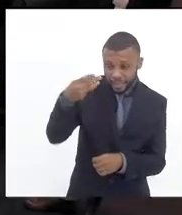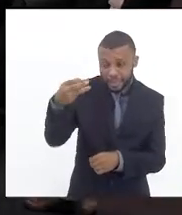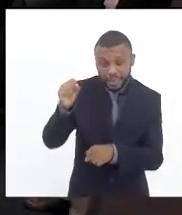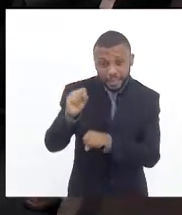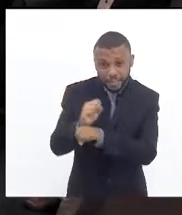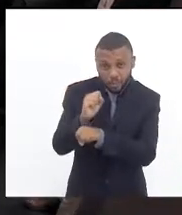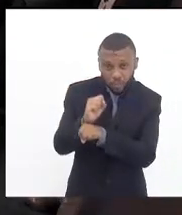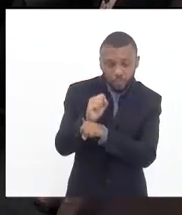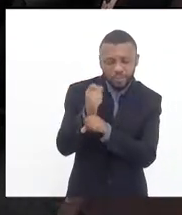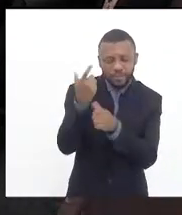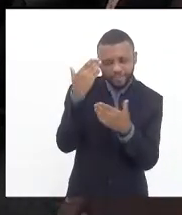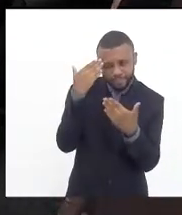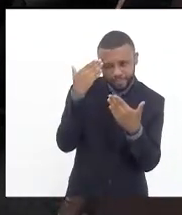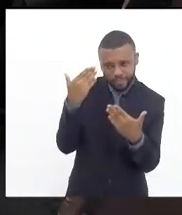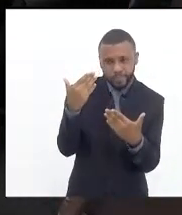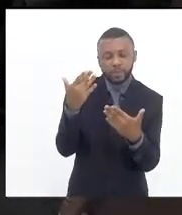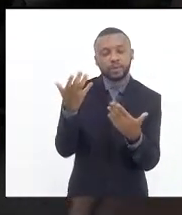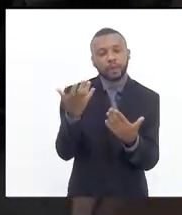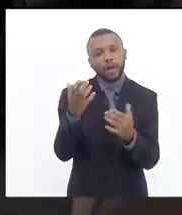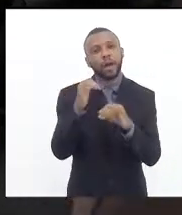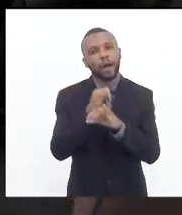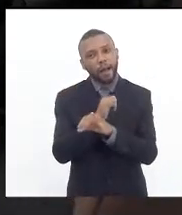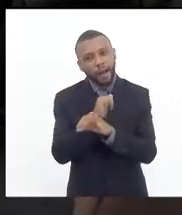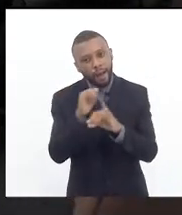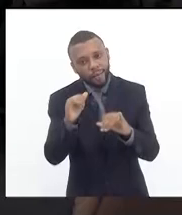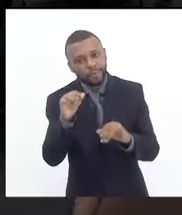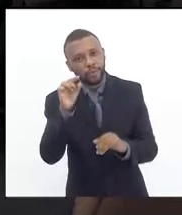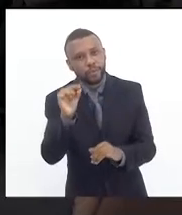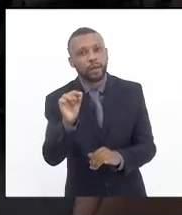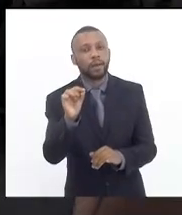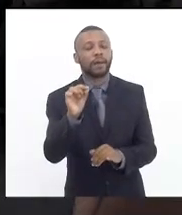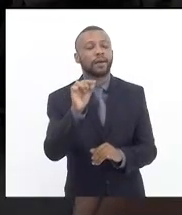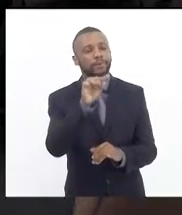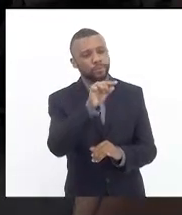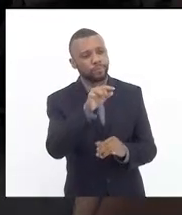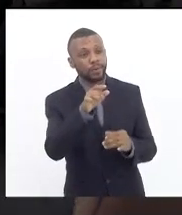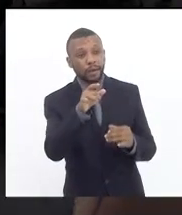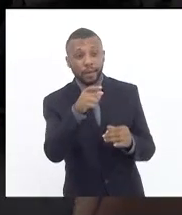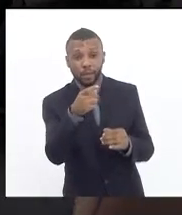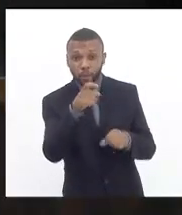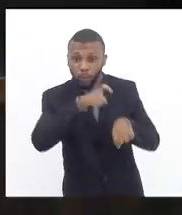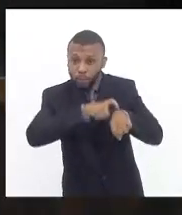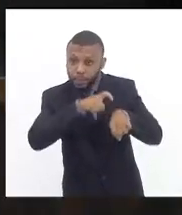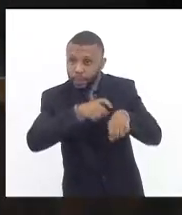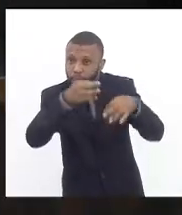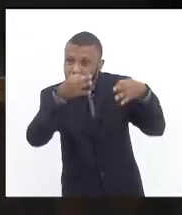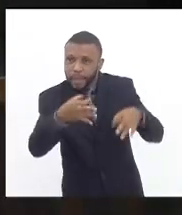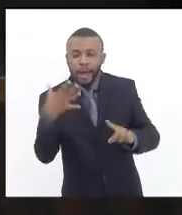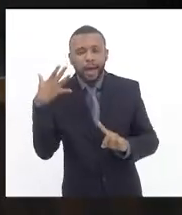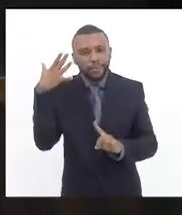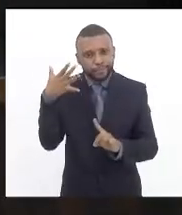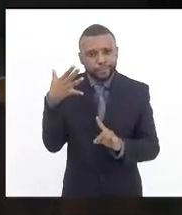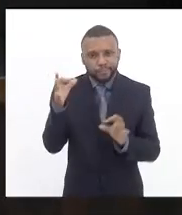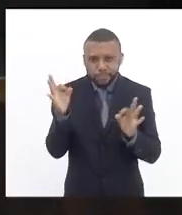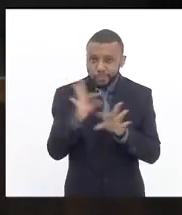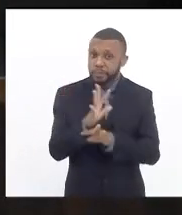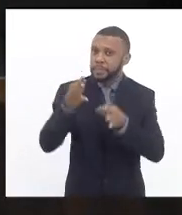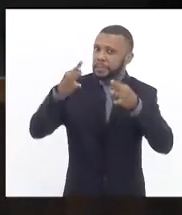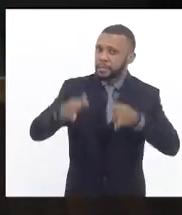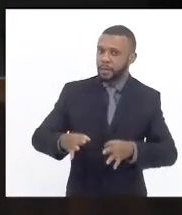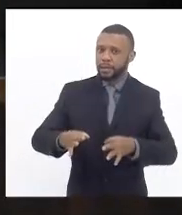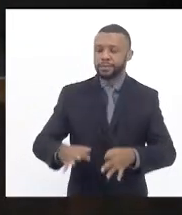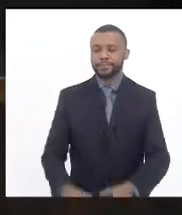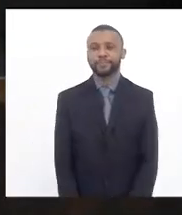é muito obrigado e registrar que eu sou precisão Ah tá